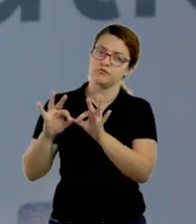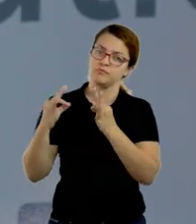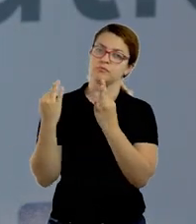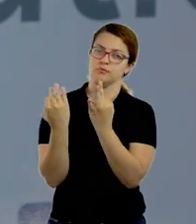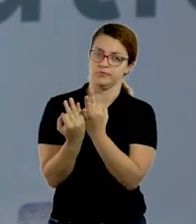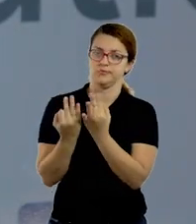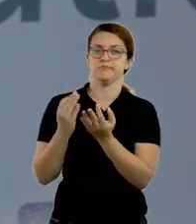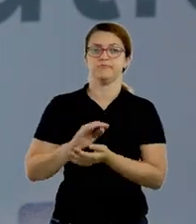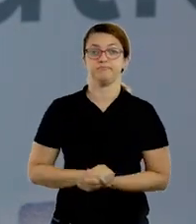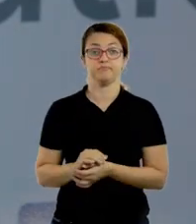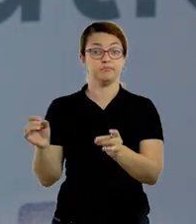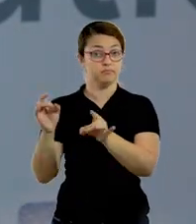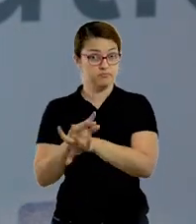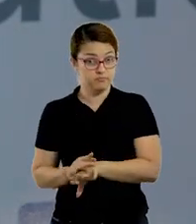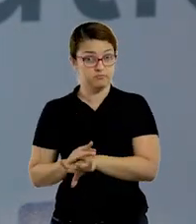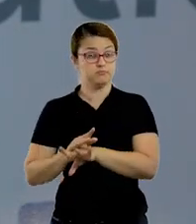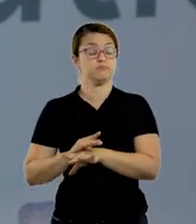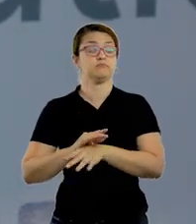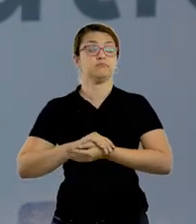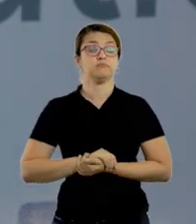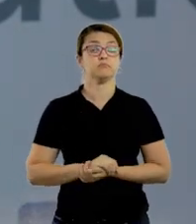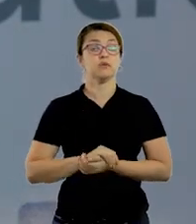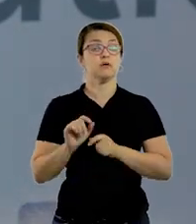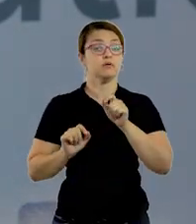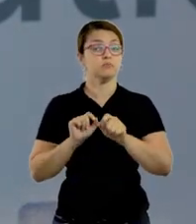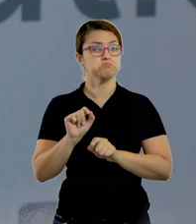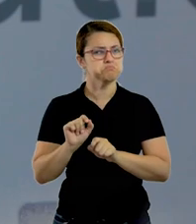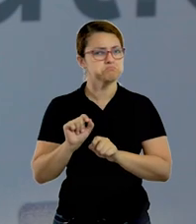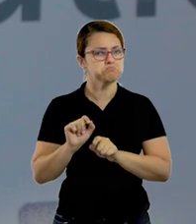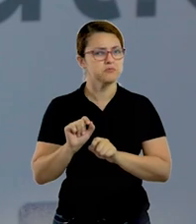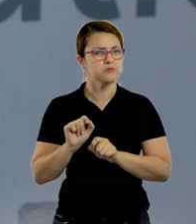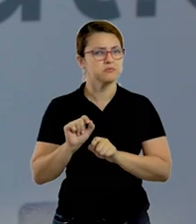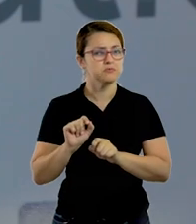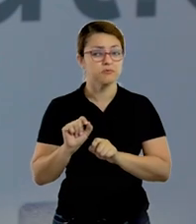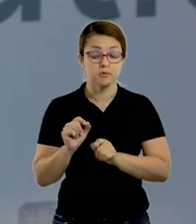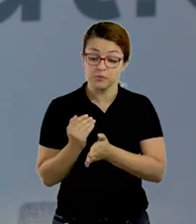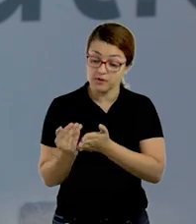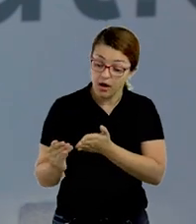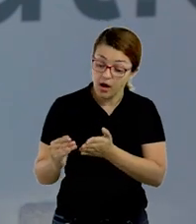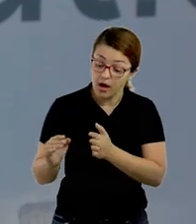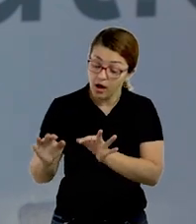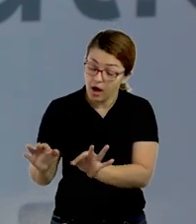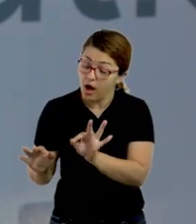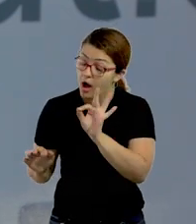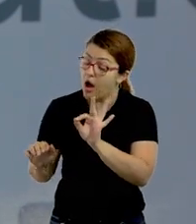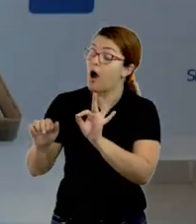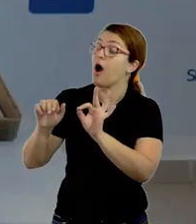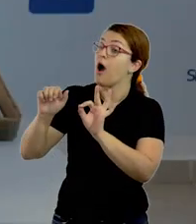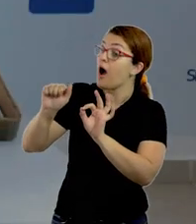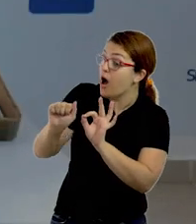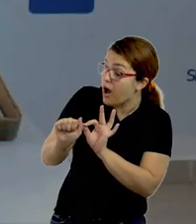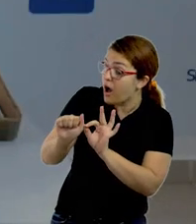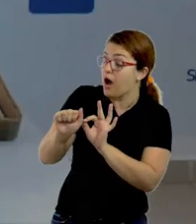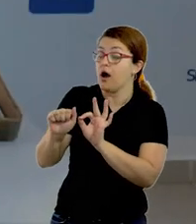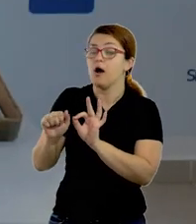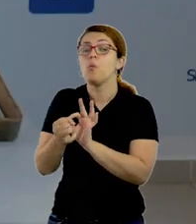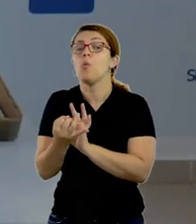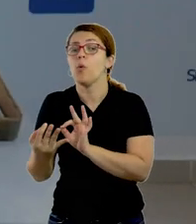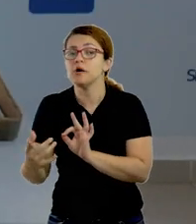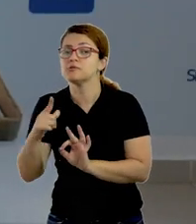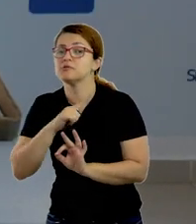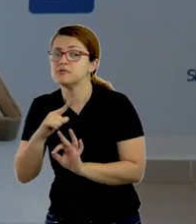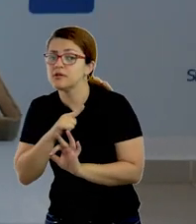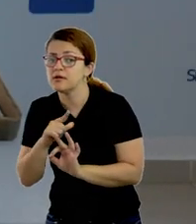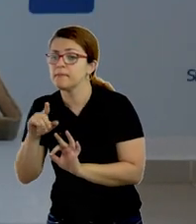em família. Feito isso, ele está pronto. Aí vocês vão rever com ela. A, B, quantos As eu tenho